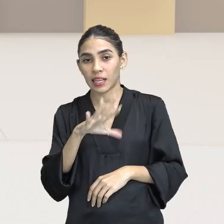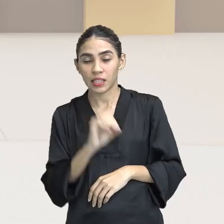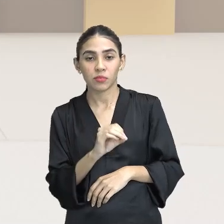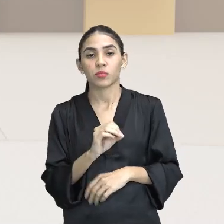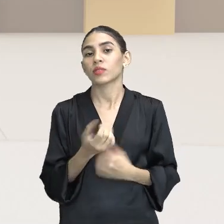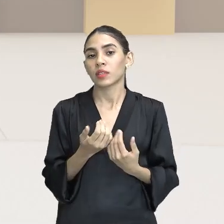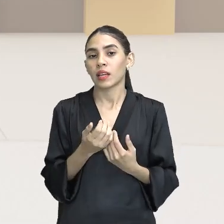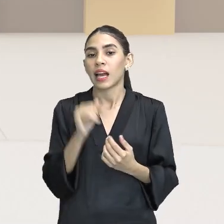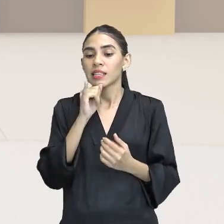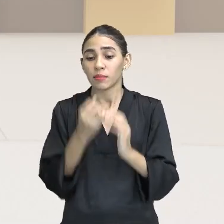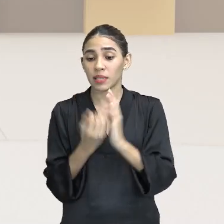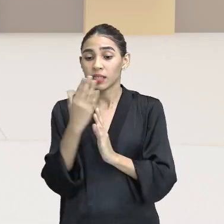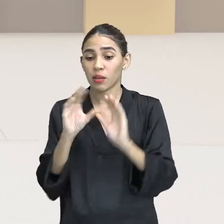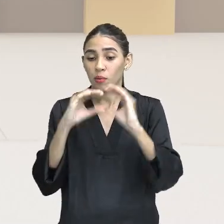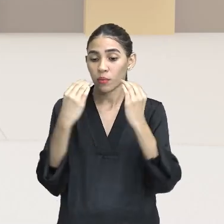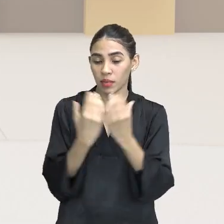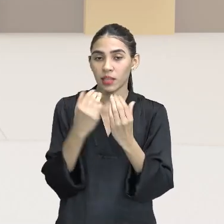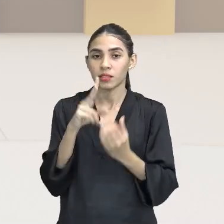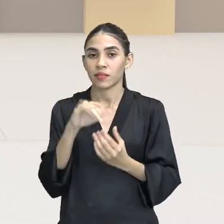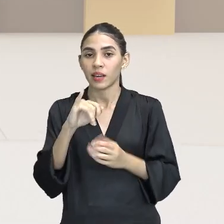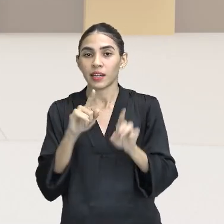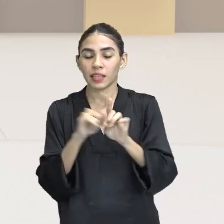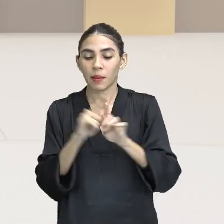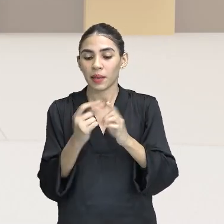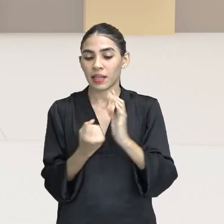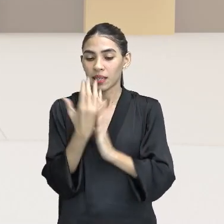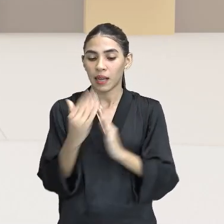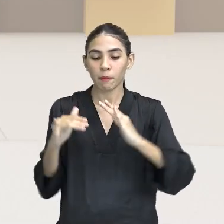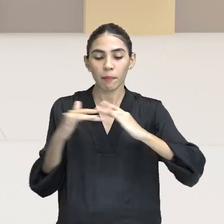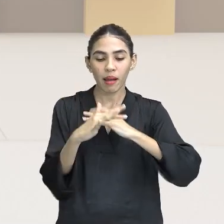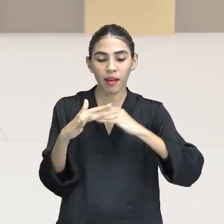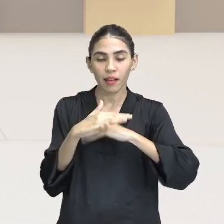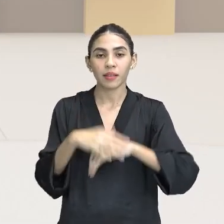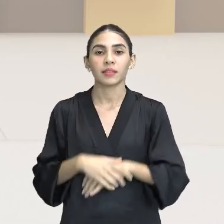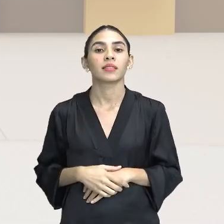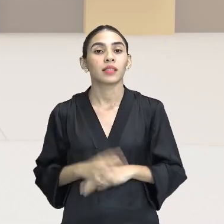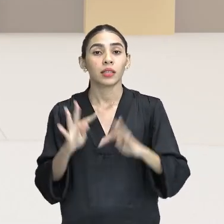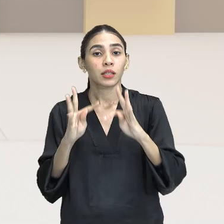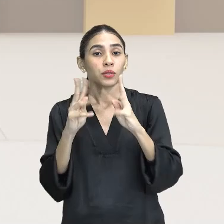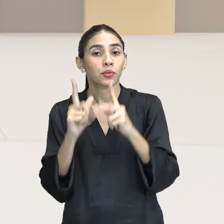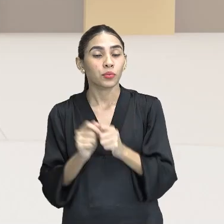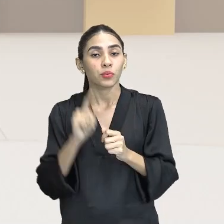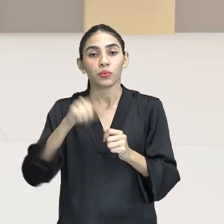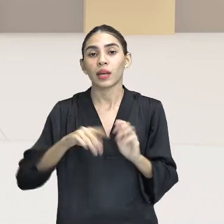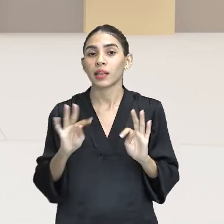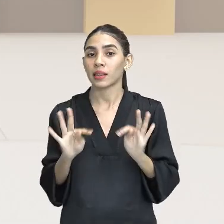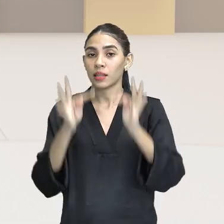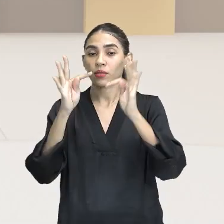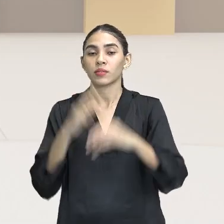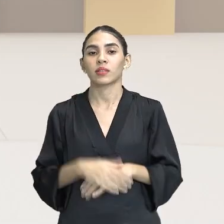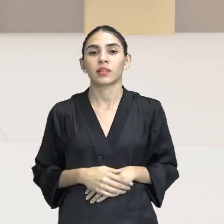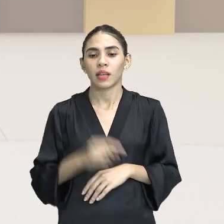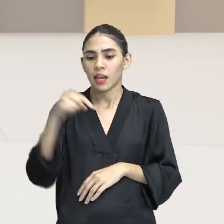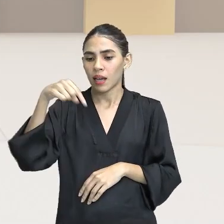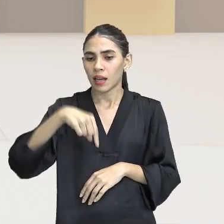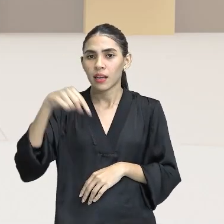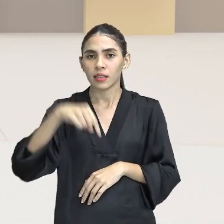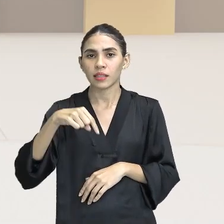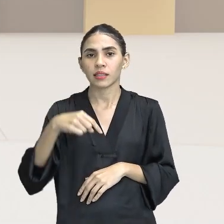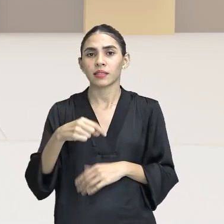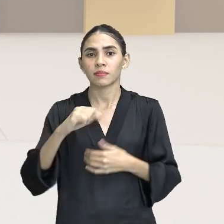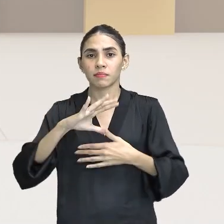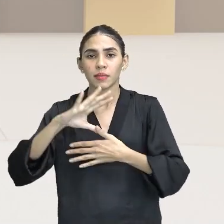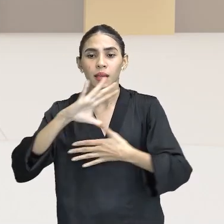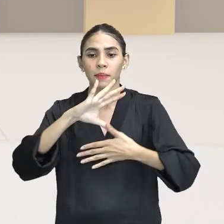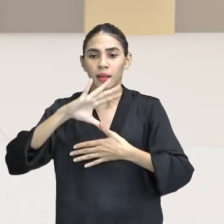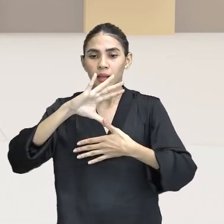Formam as comunidades, né? Isso. Vão surgir ali as cidades ao redor de tudo isso. E tudo isso foram tecnologias. E aqui na nossa América...